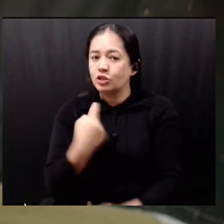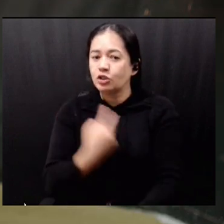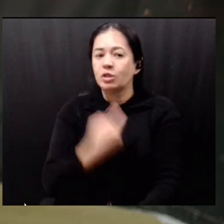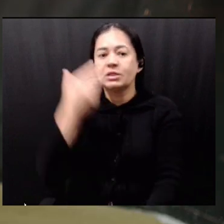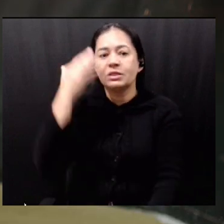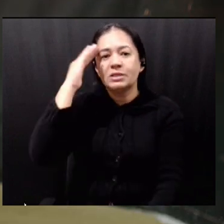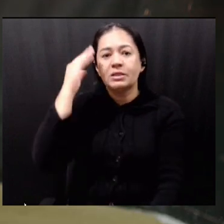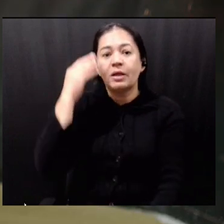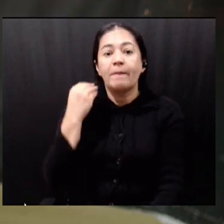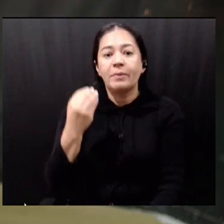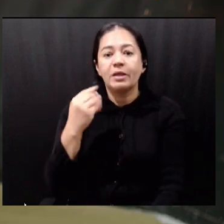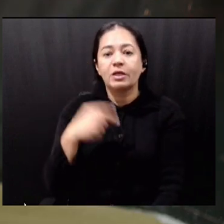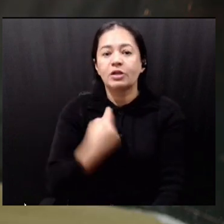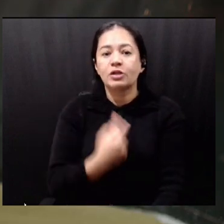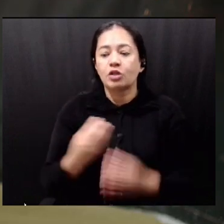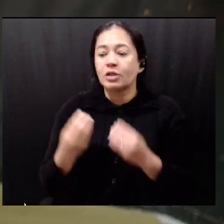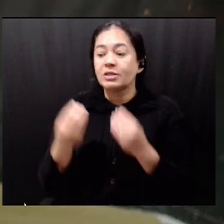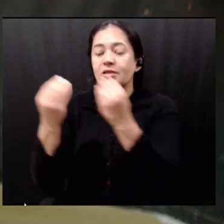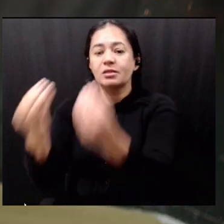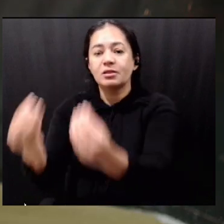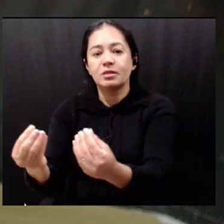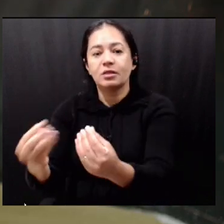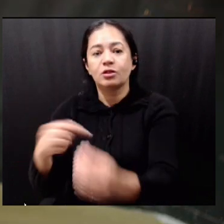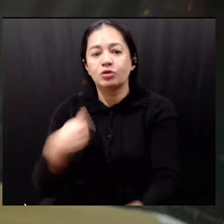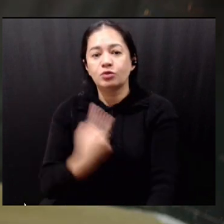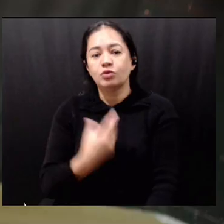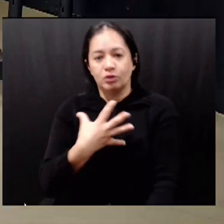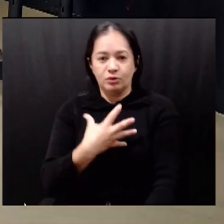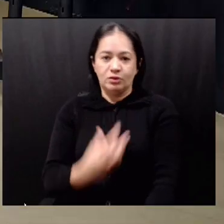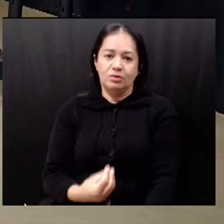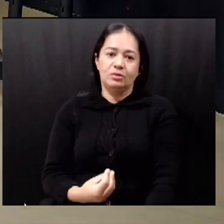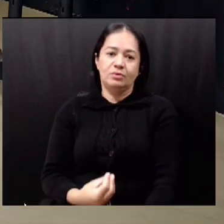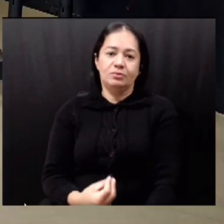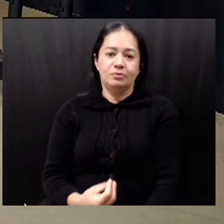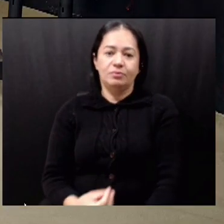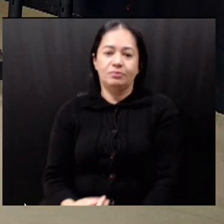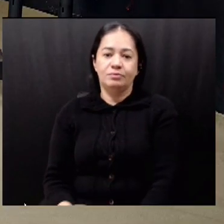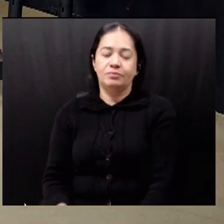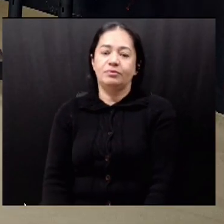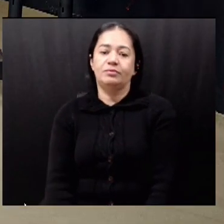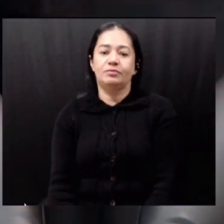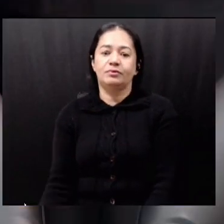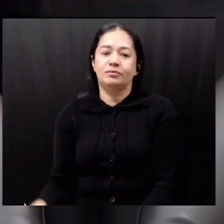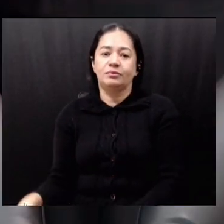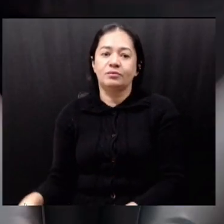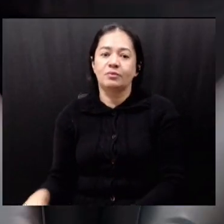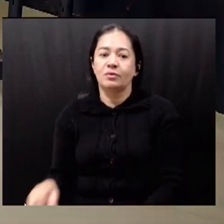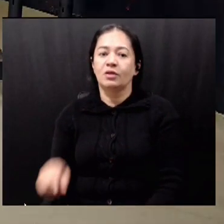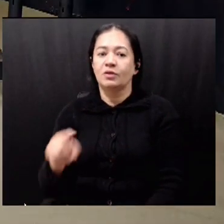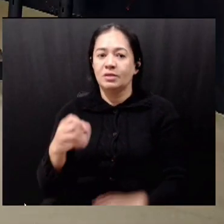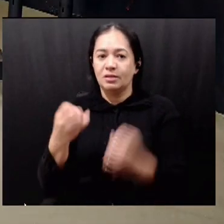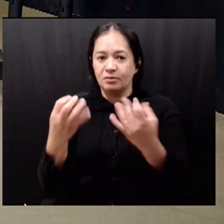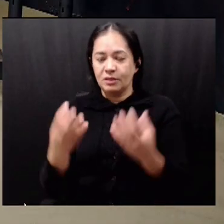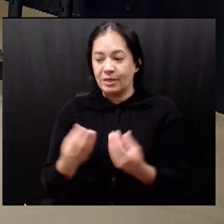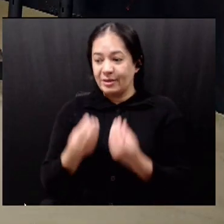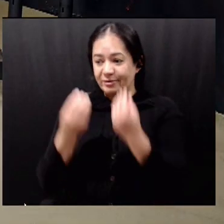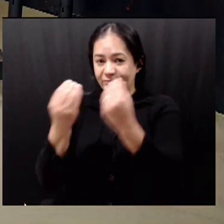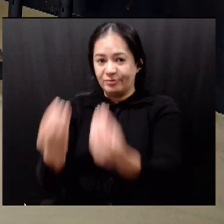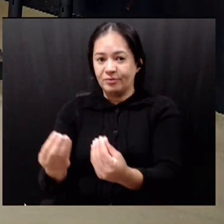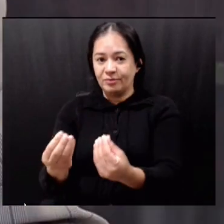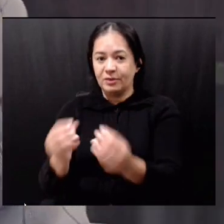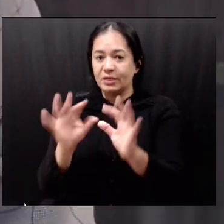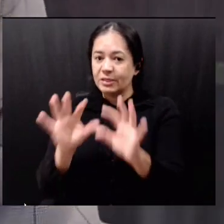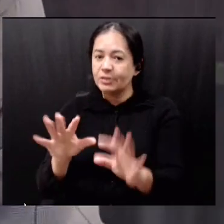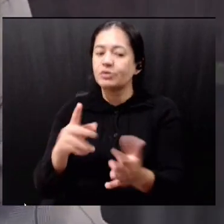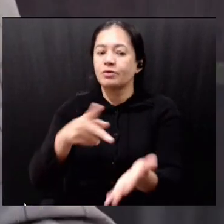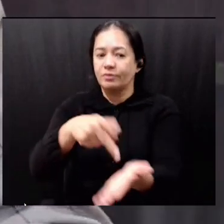está entregando as nossas preciosidades, não é isso? Sim. Você falou muito assim de entregar de bandeja, isso é muito real, né?